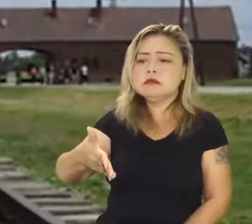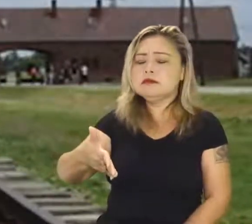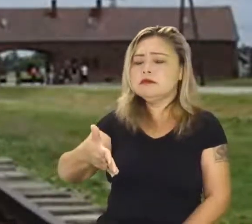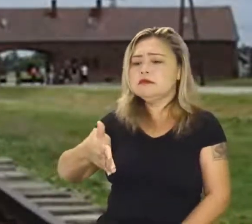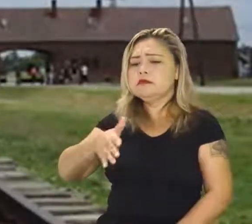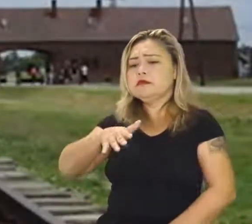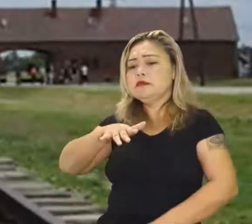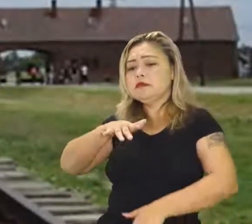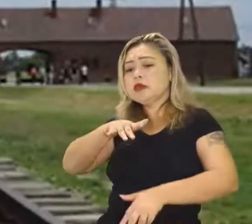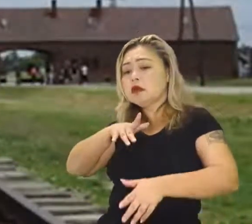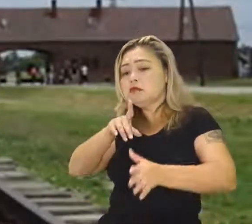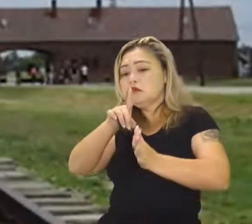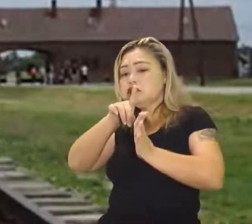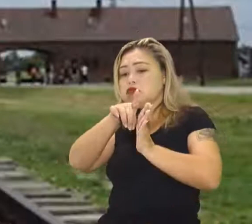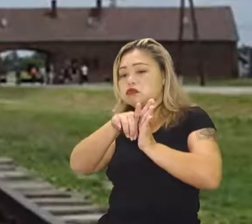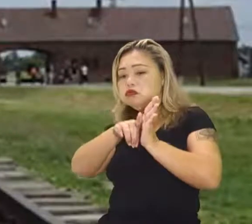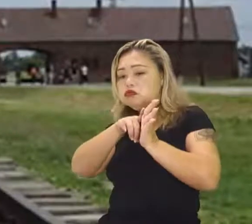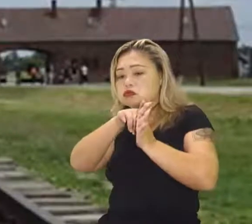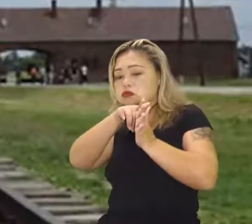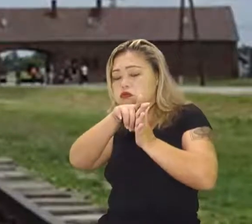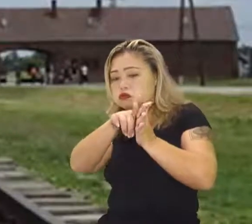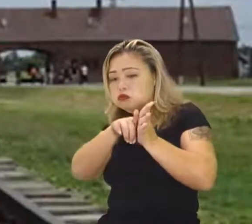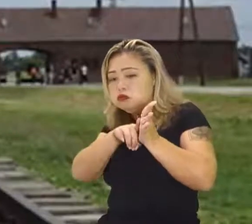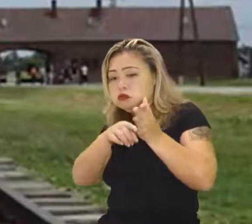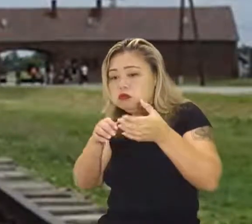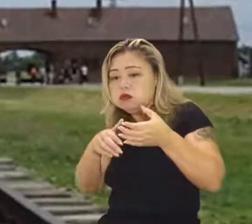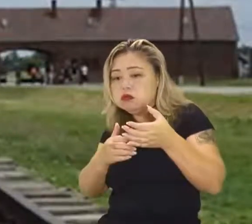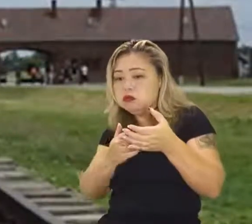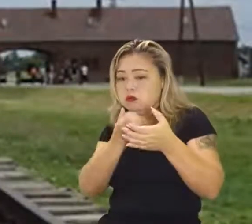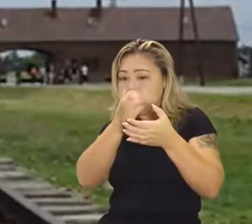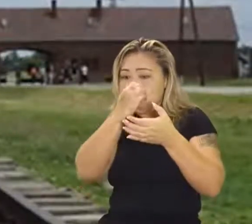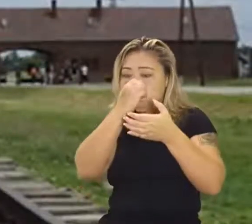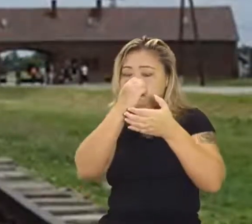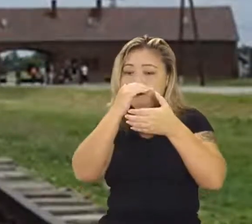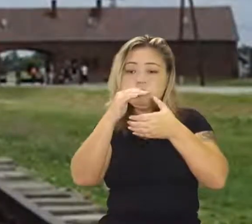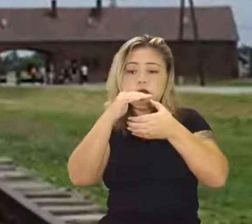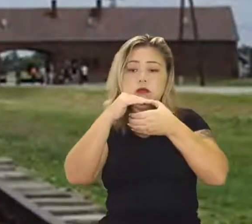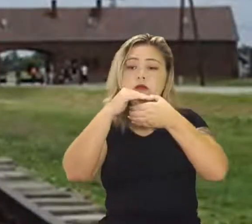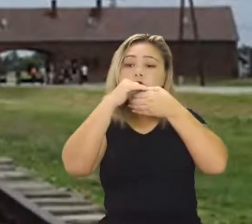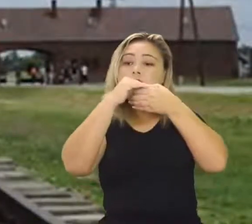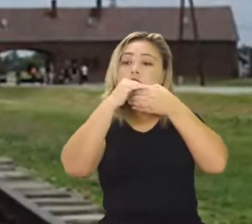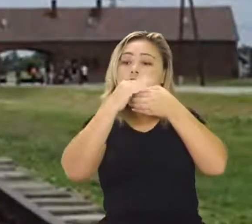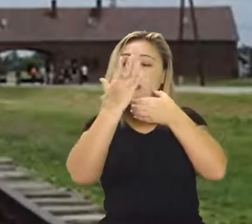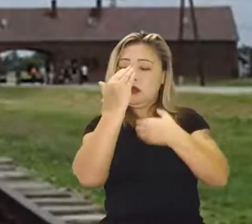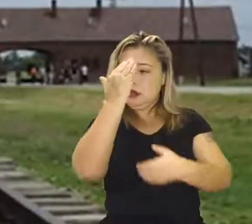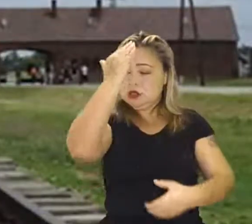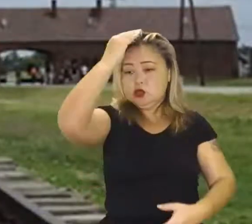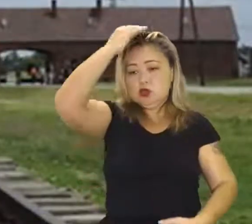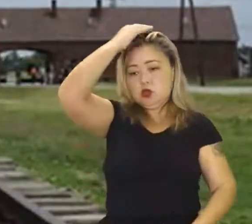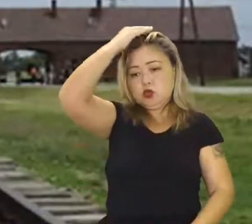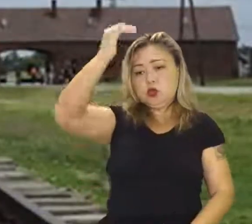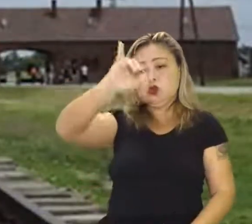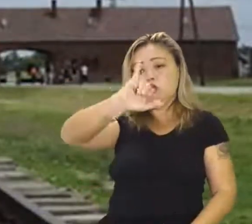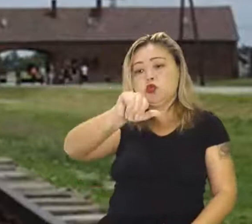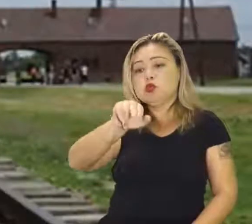centenas de trens lotados de judeus. Nós estamos aqui